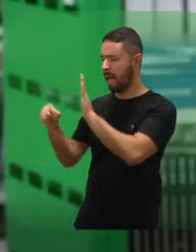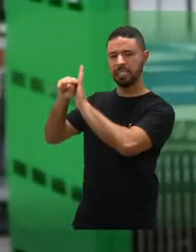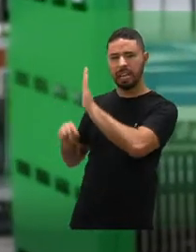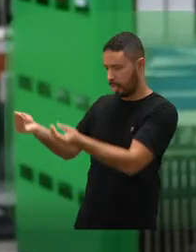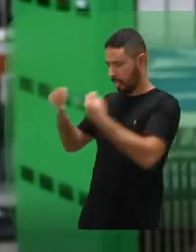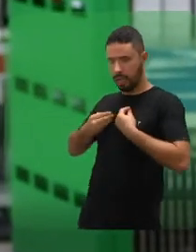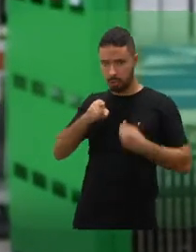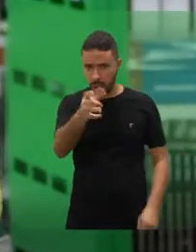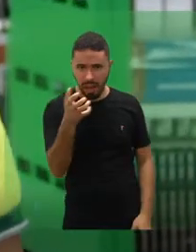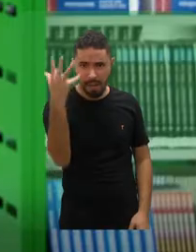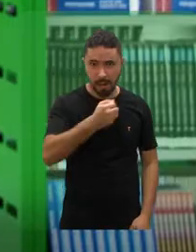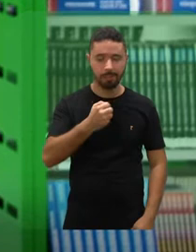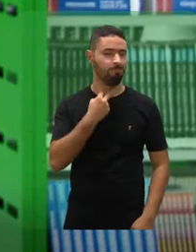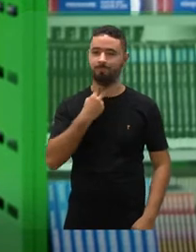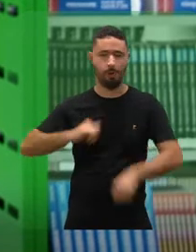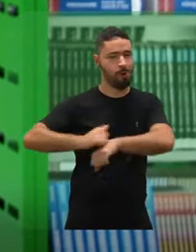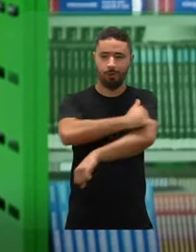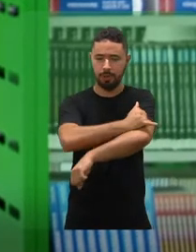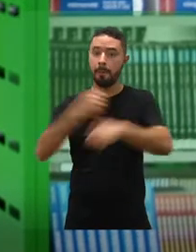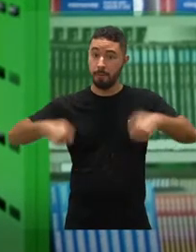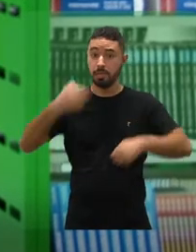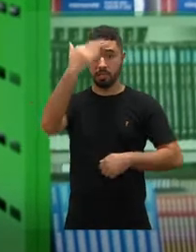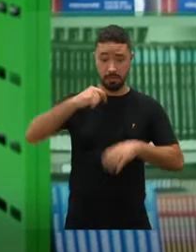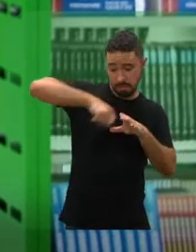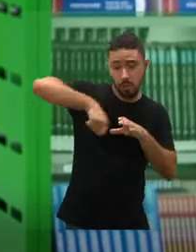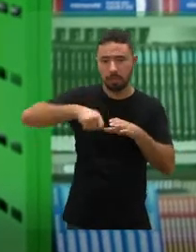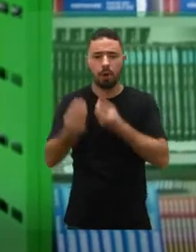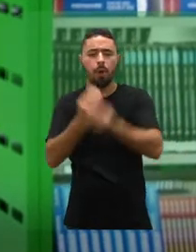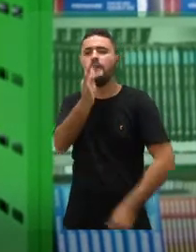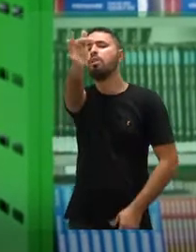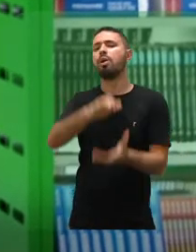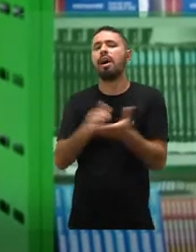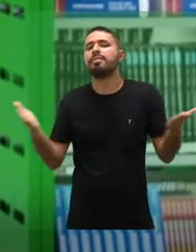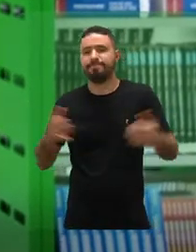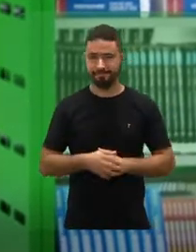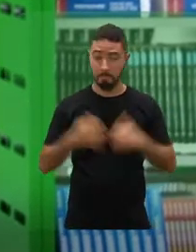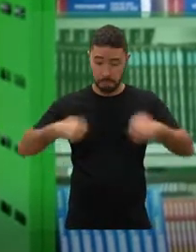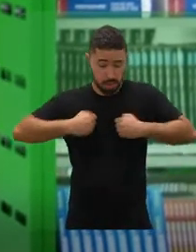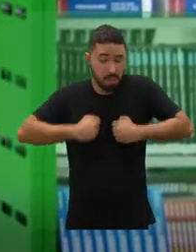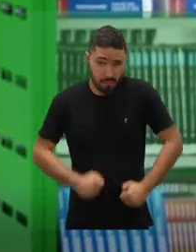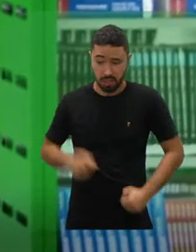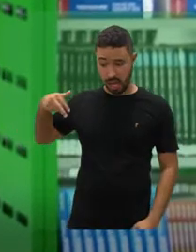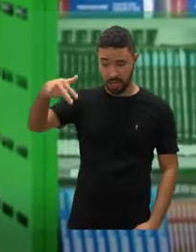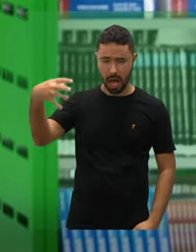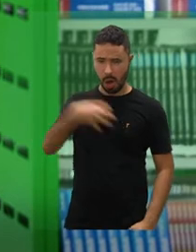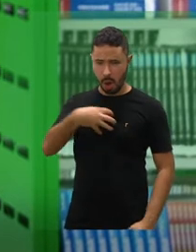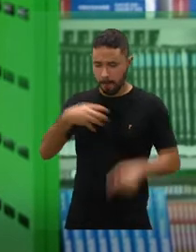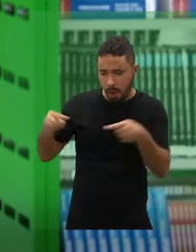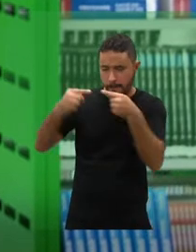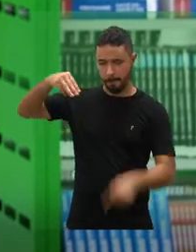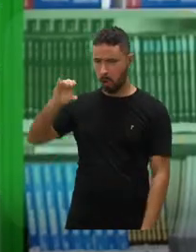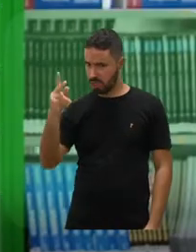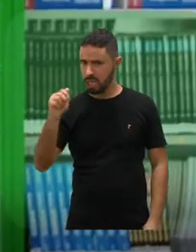gorda se quiser ser bonita. Tem que saber cozinhar, porque senão, como é que vai casar? Tem que se vestir, andar e comportar como